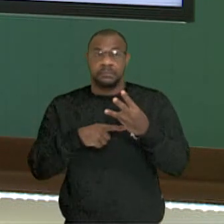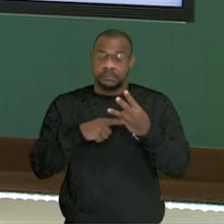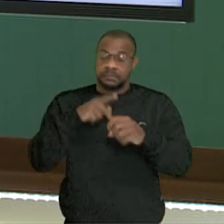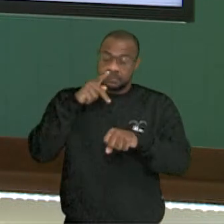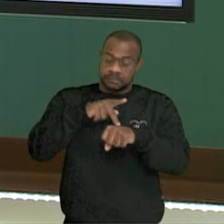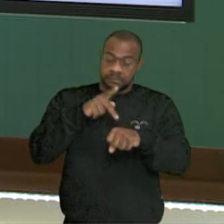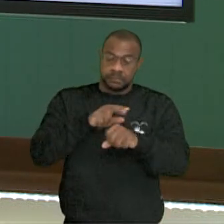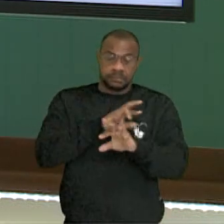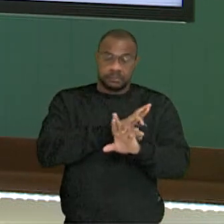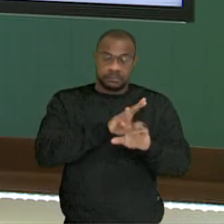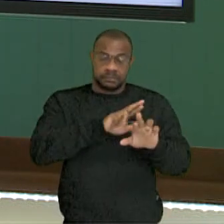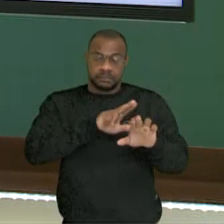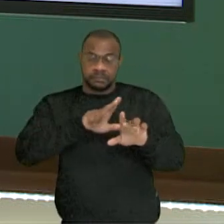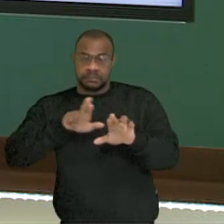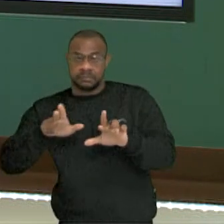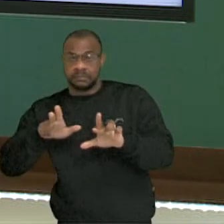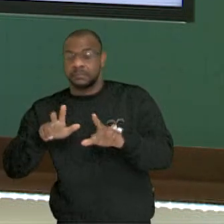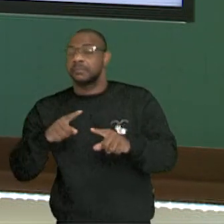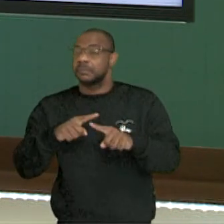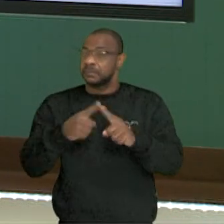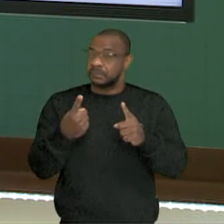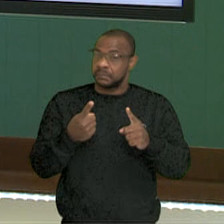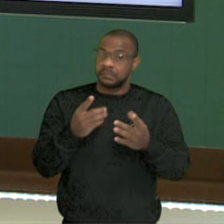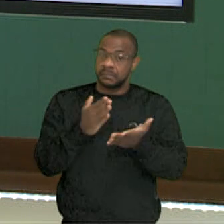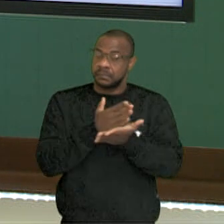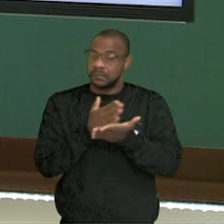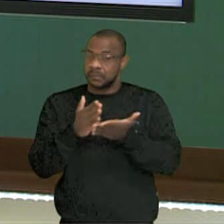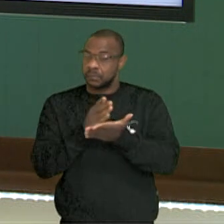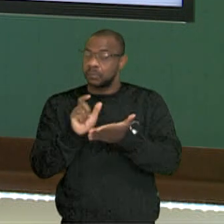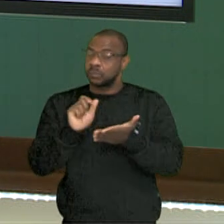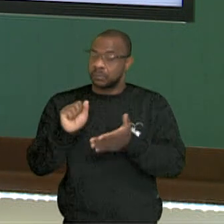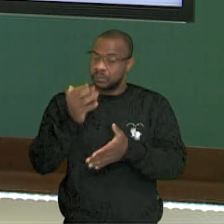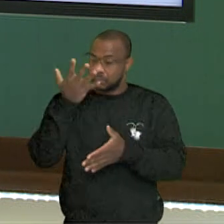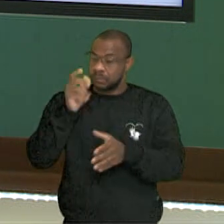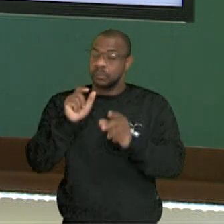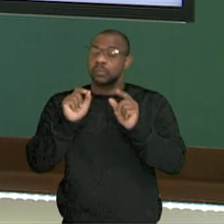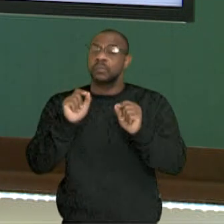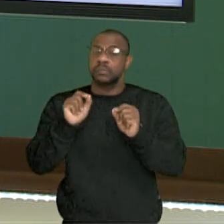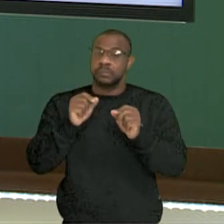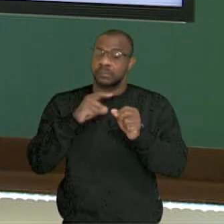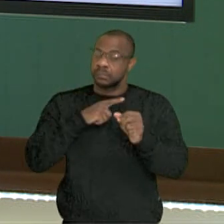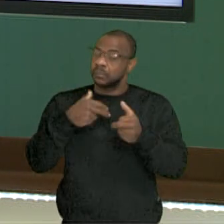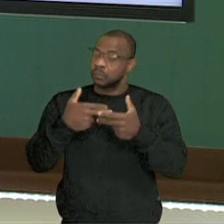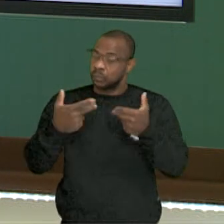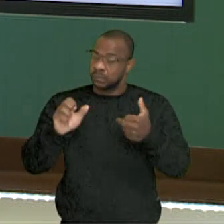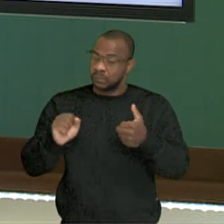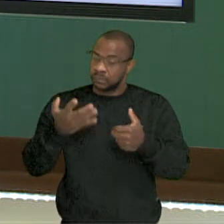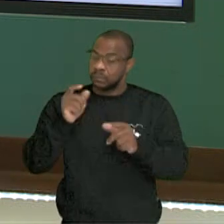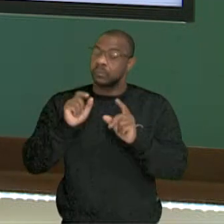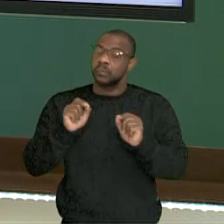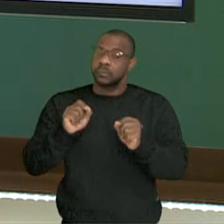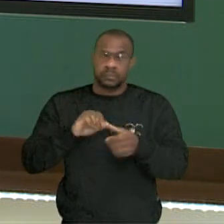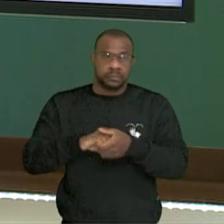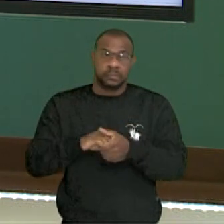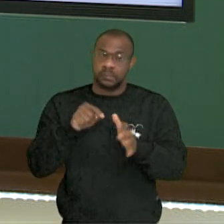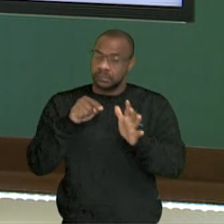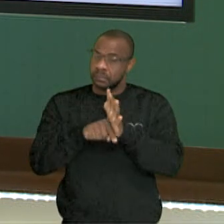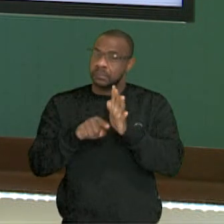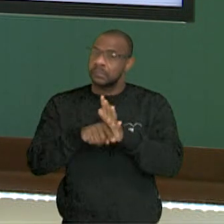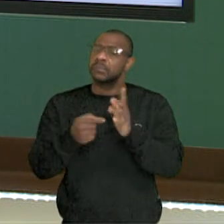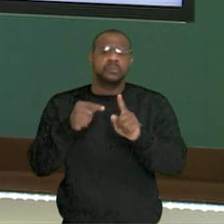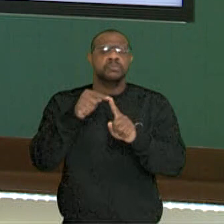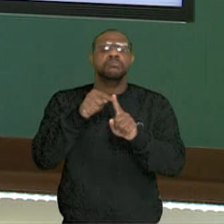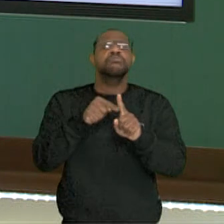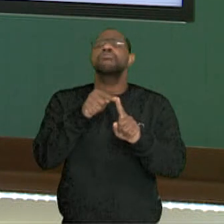rochas diferentes. Alguma coisa aconteceu. Então, essa atividade pergunta que tipo